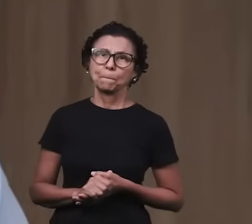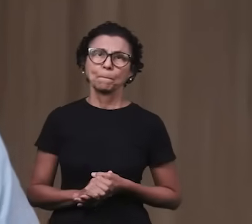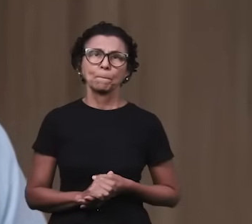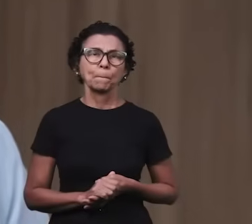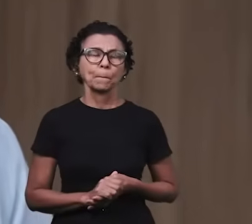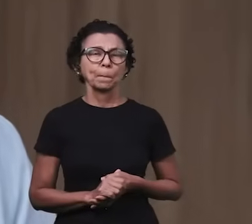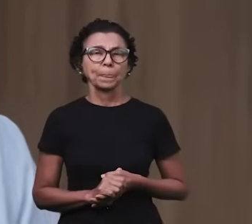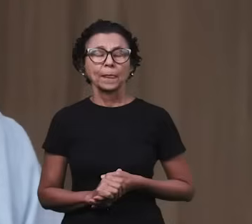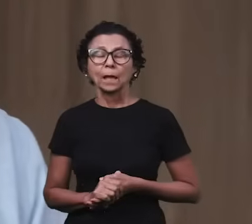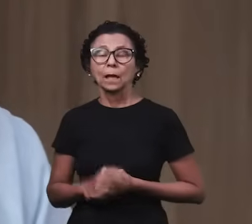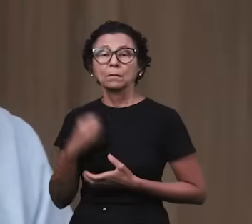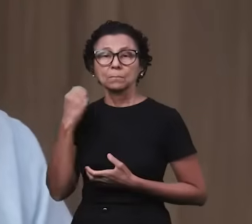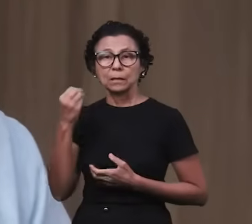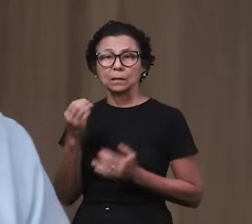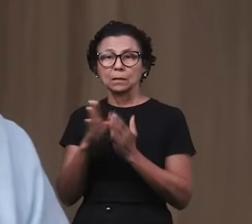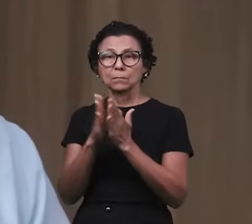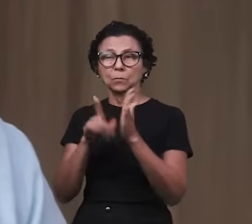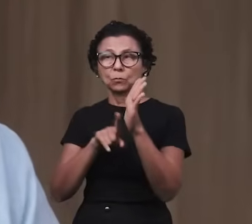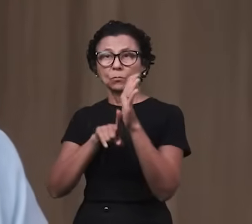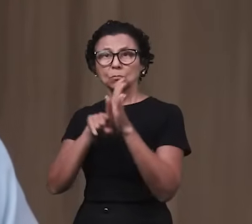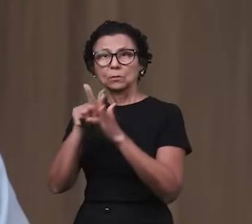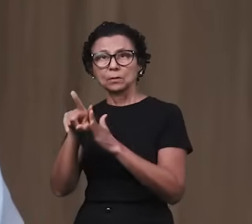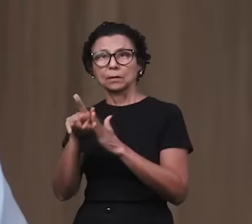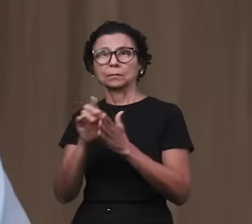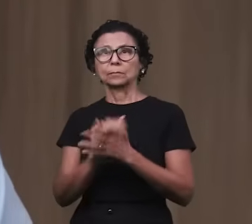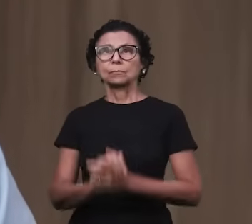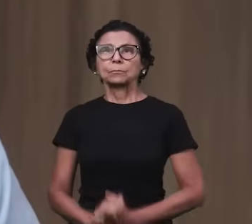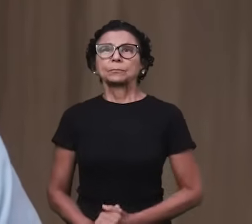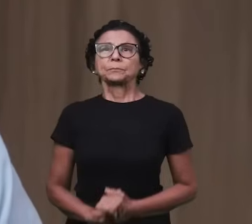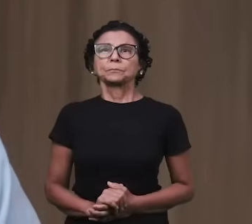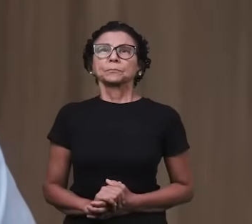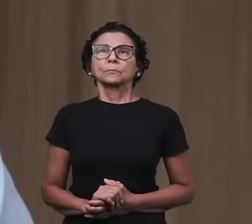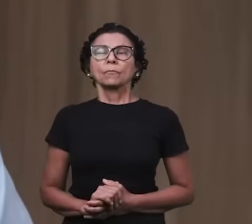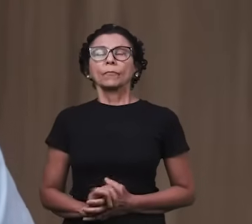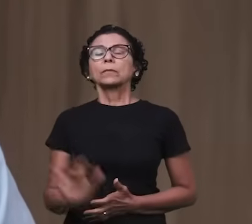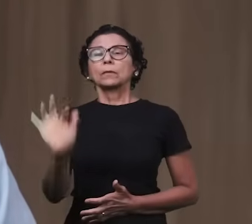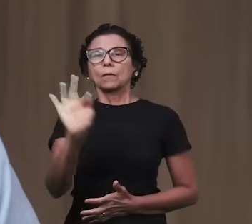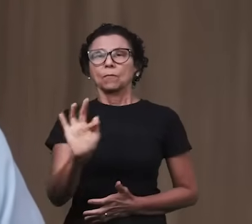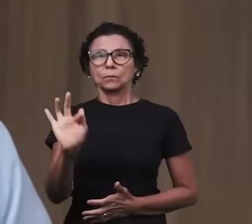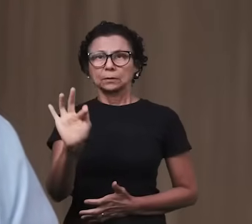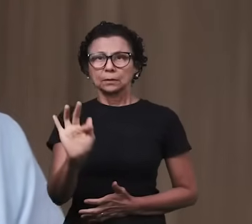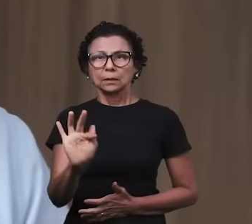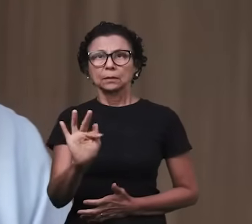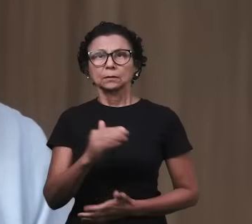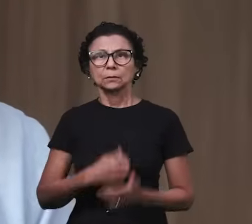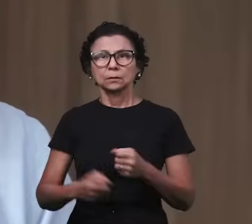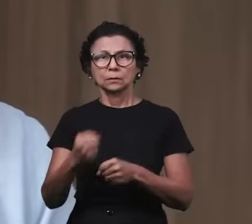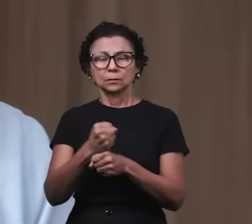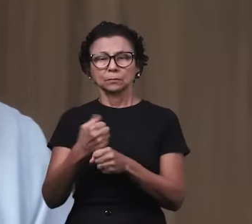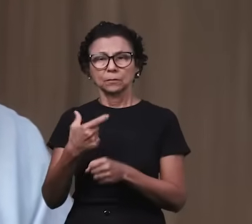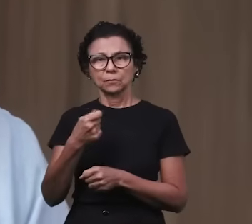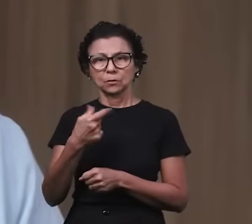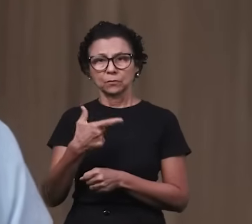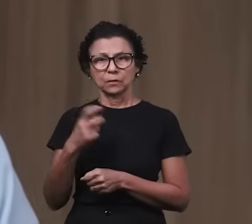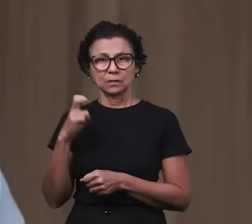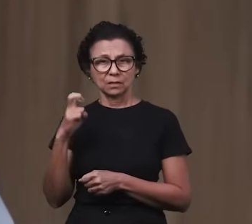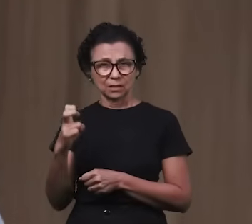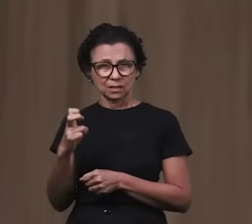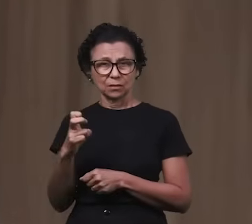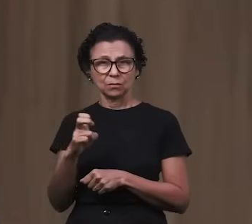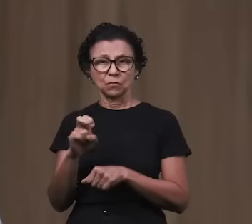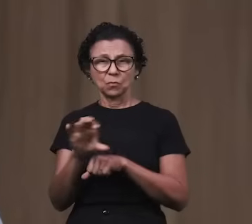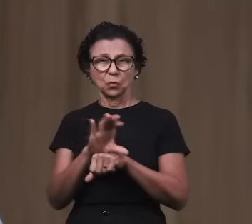consulta da palavra de Deus, que seria na faculdade. Eu comecei esse ano de 2025 fazendo um curso que eu não me